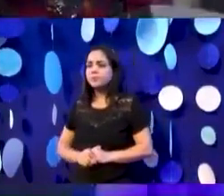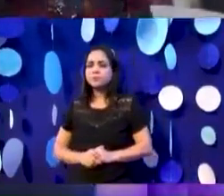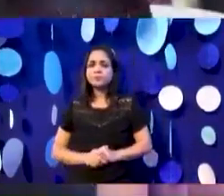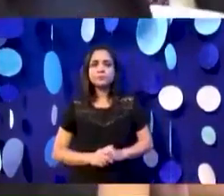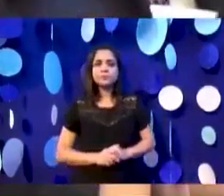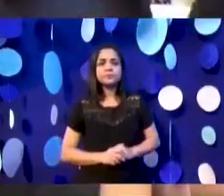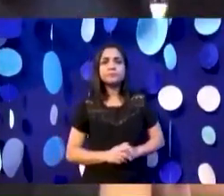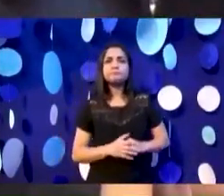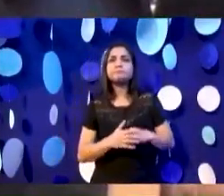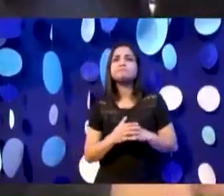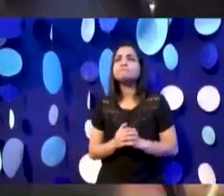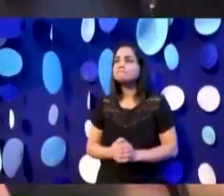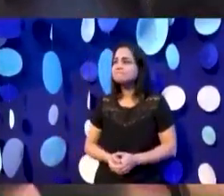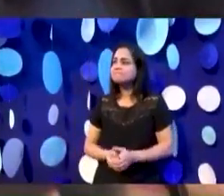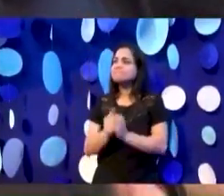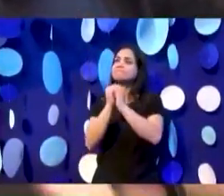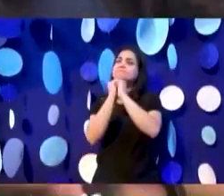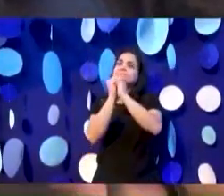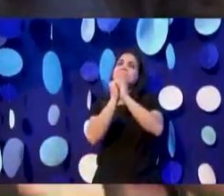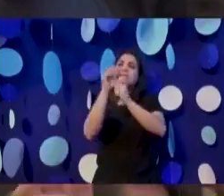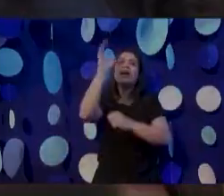Se eu fosse você, eu não ficava de boca fechada, não.